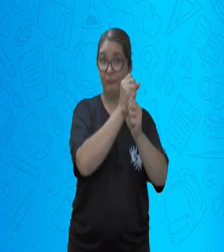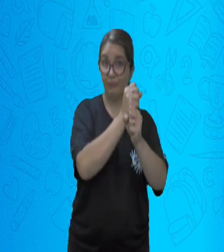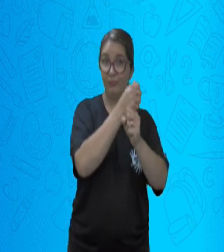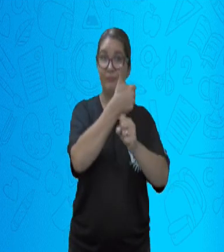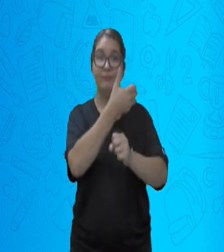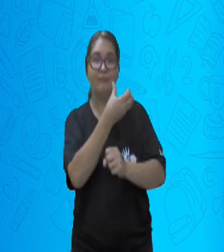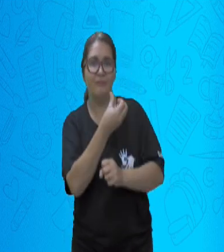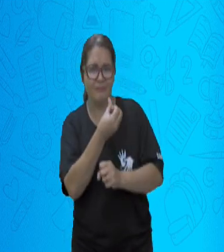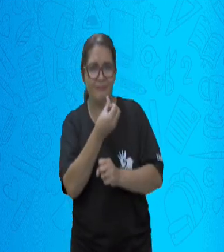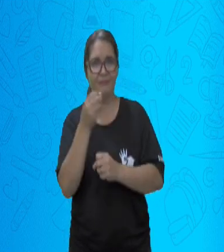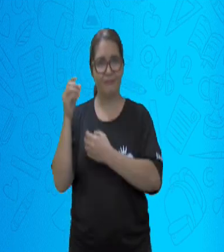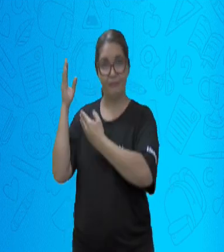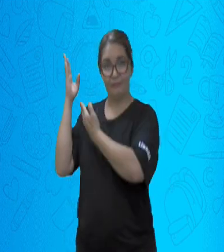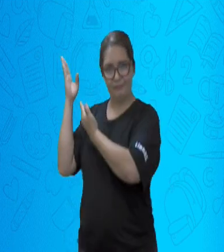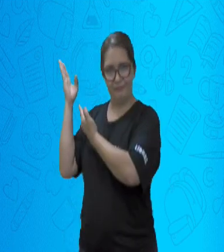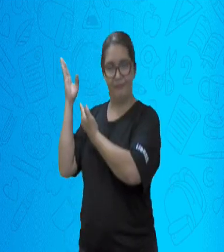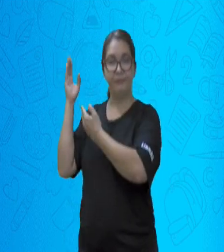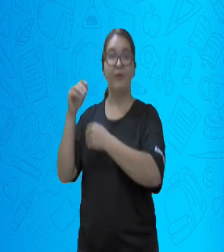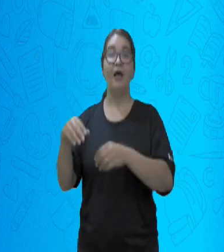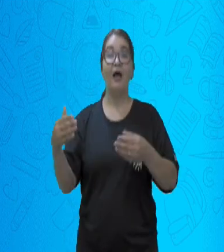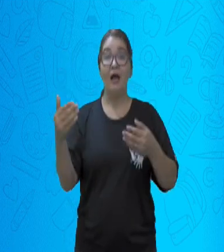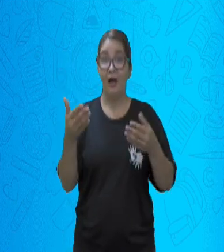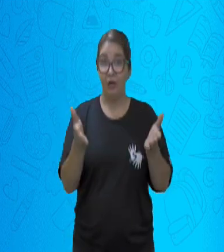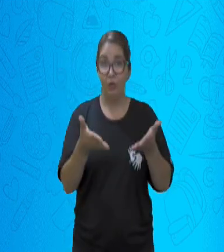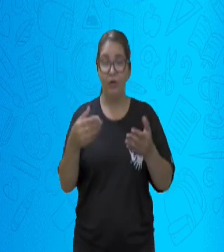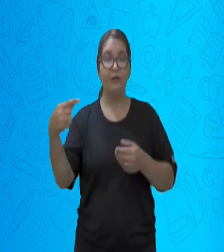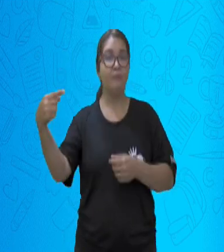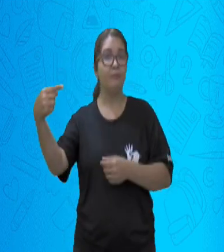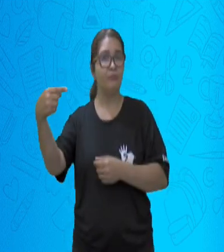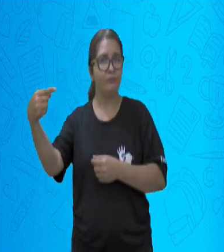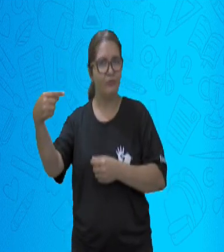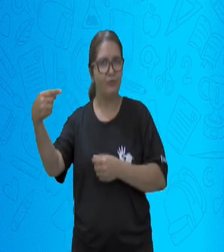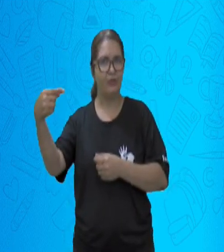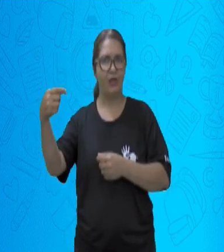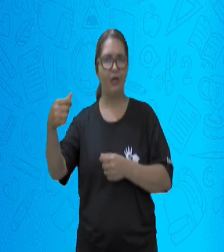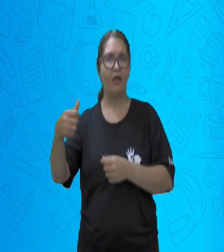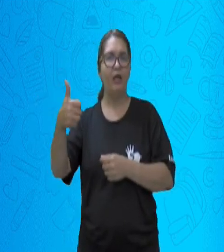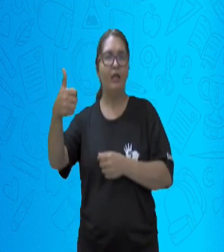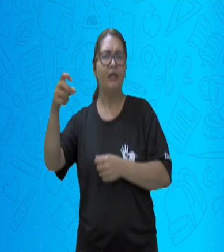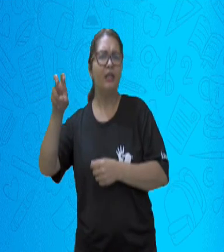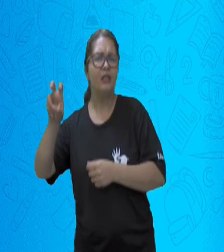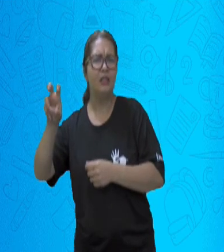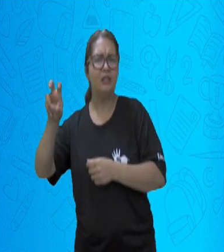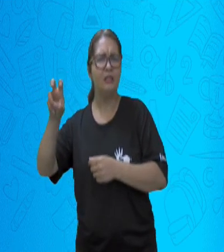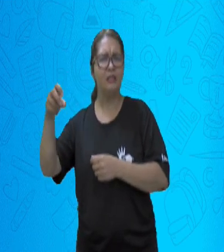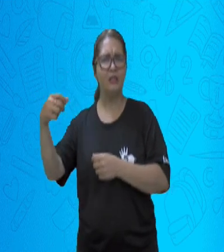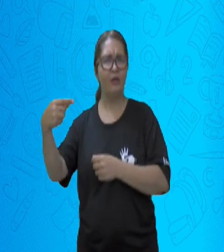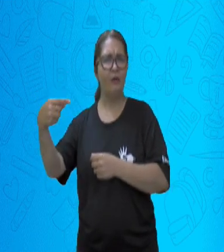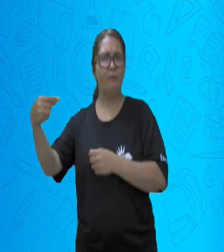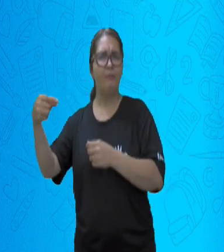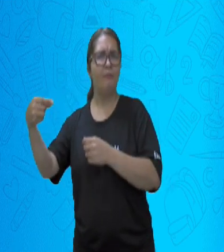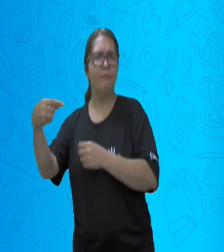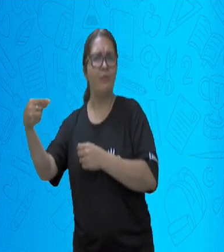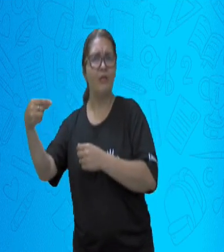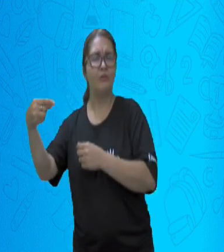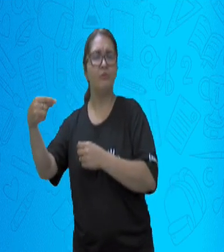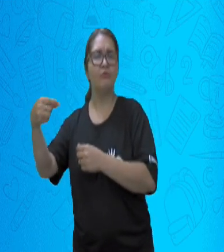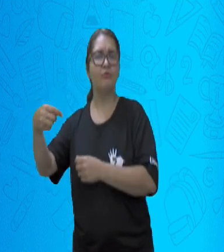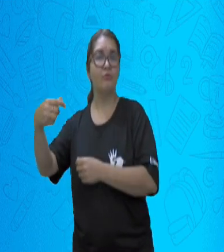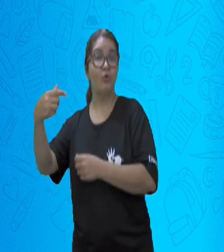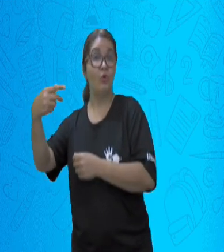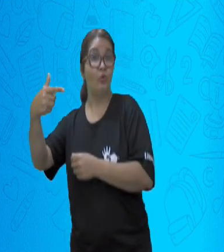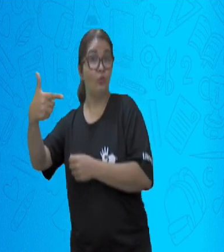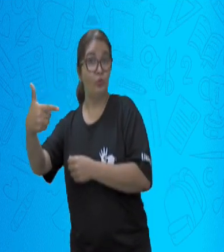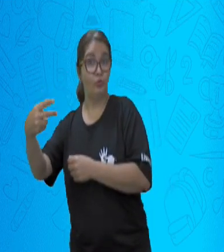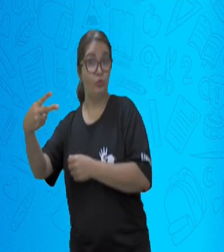16. Agora vamos para a subtração. 15 menos 2. Montando a